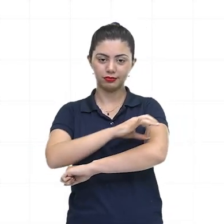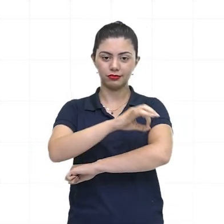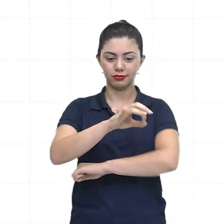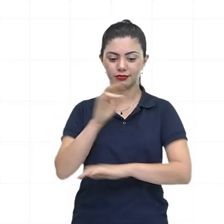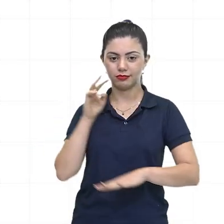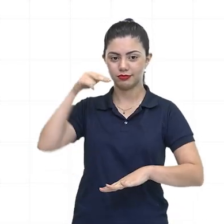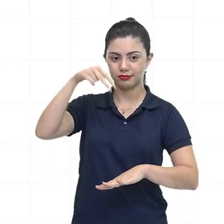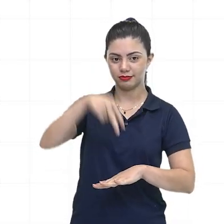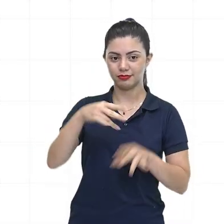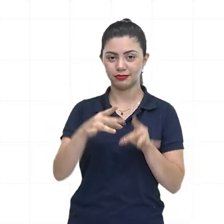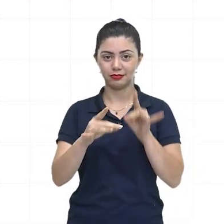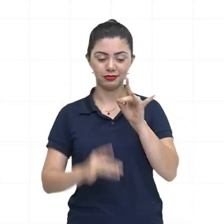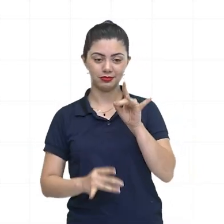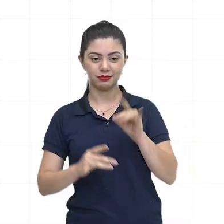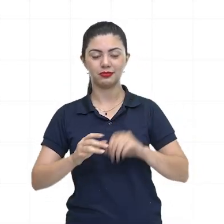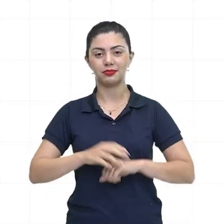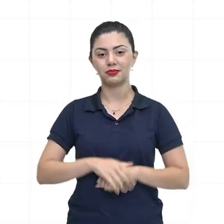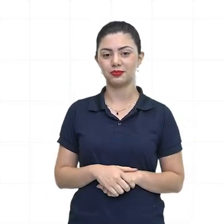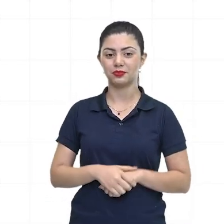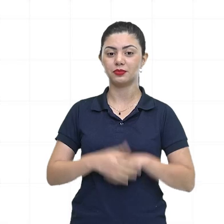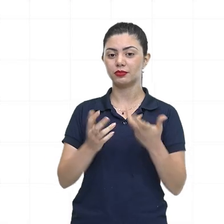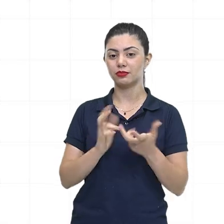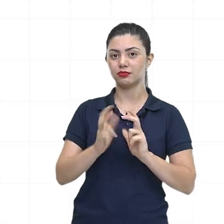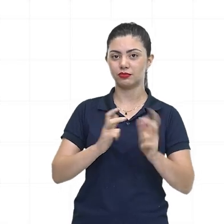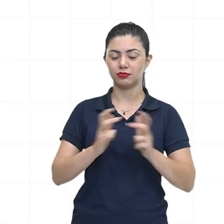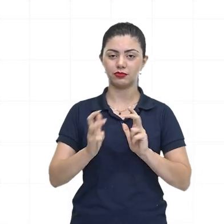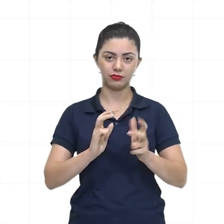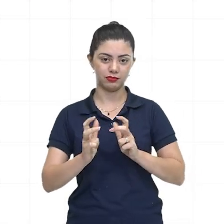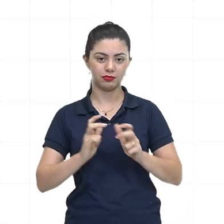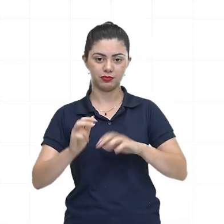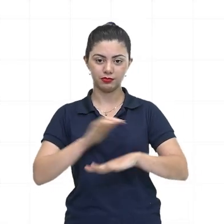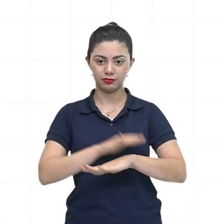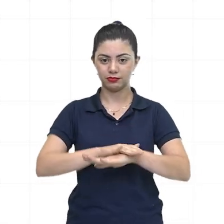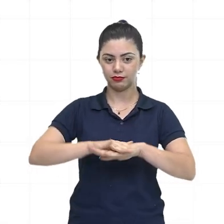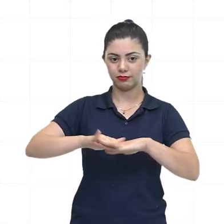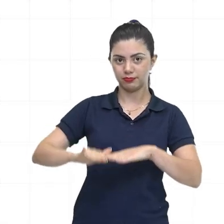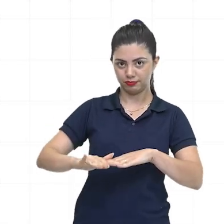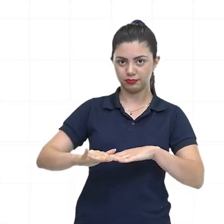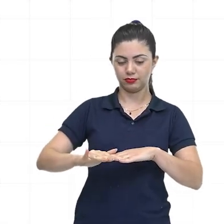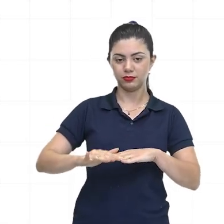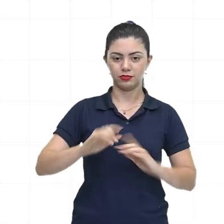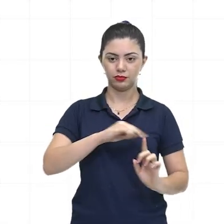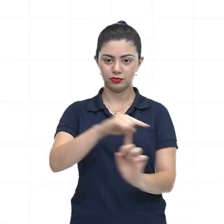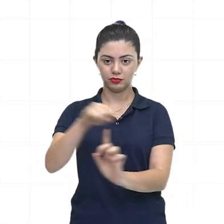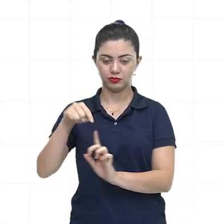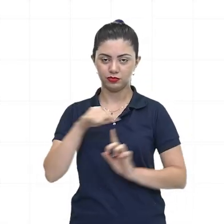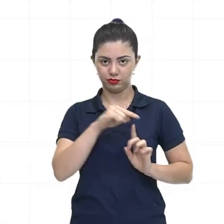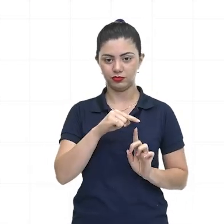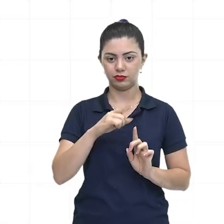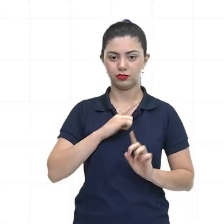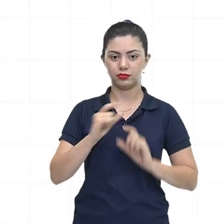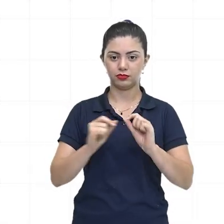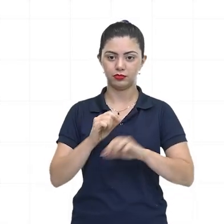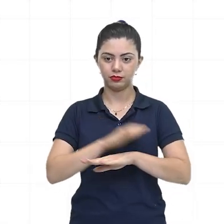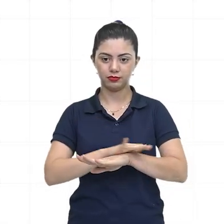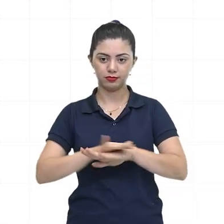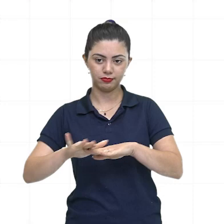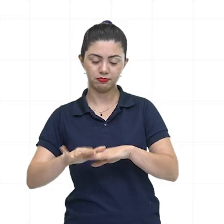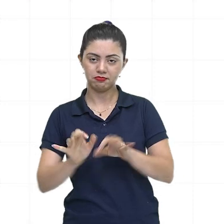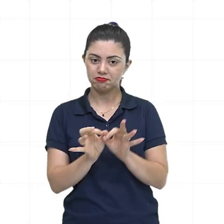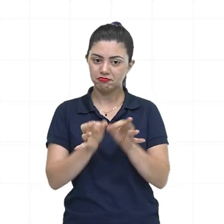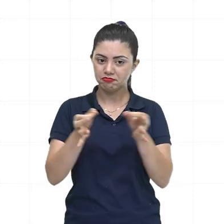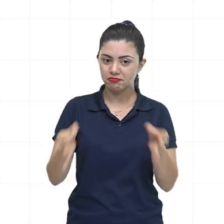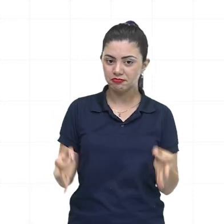aéreas. Detalhamento: formas geométricas planas, plantas baixas simples de residências